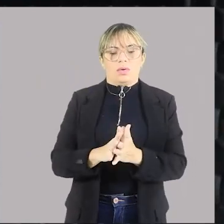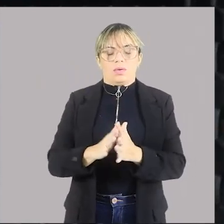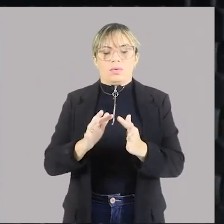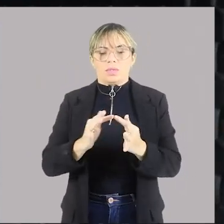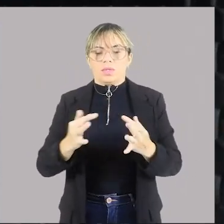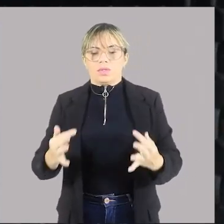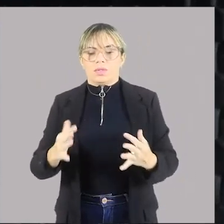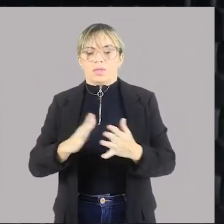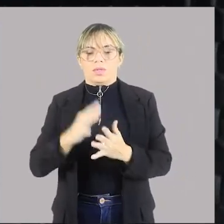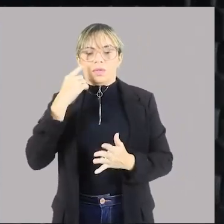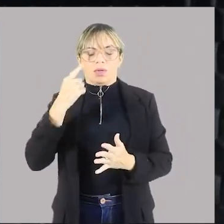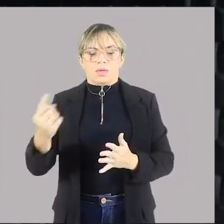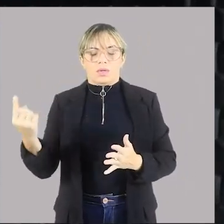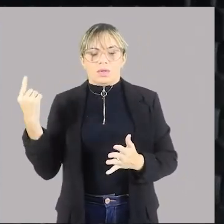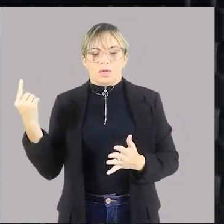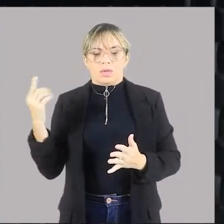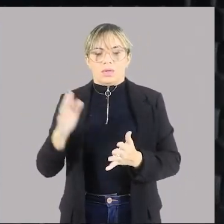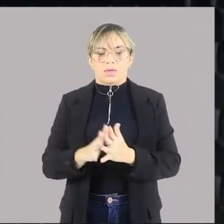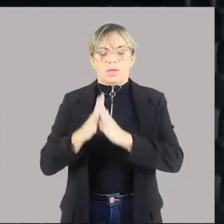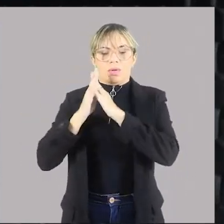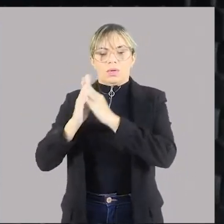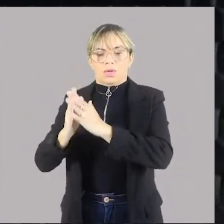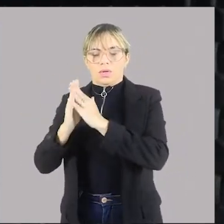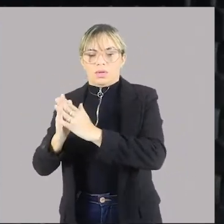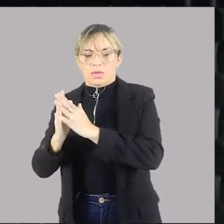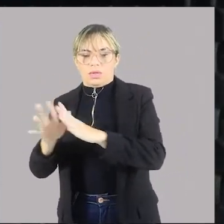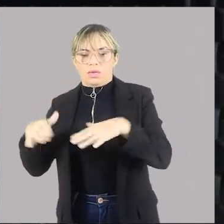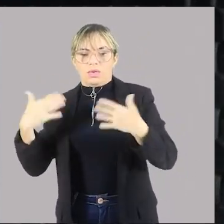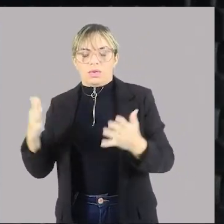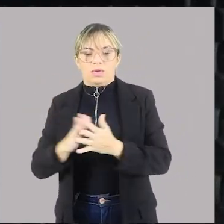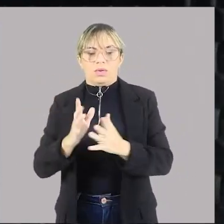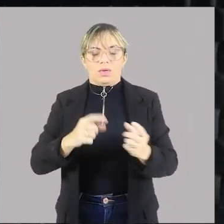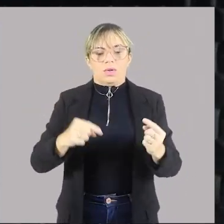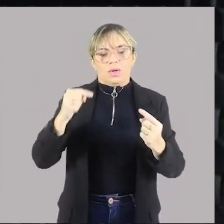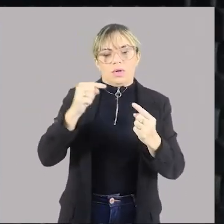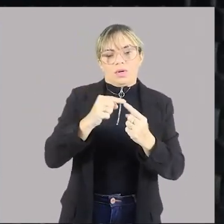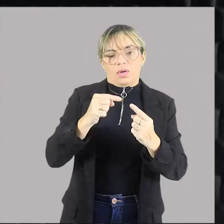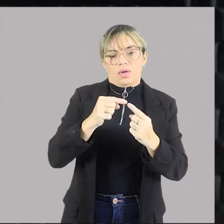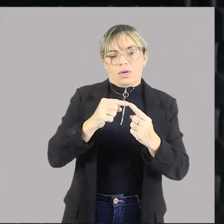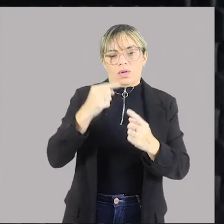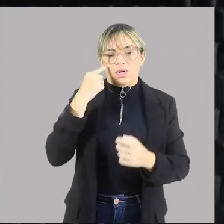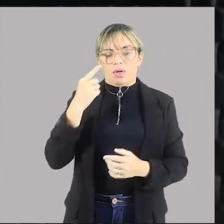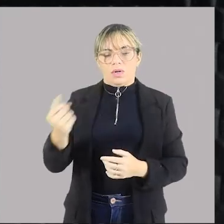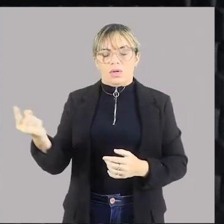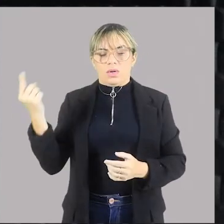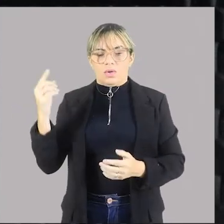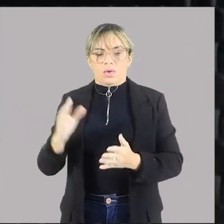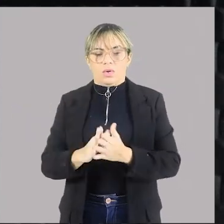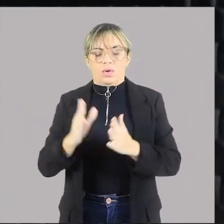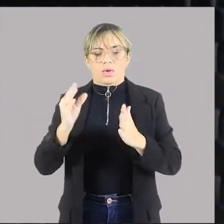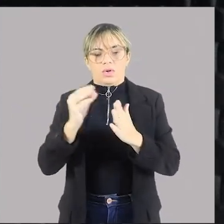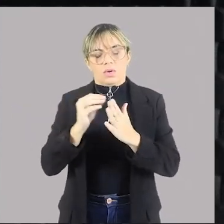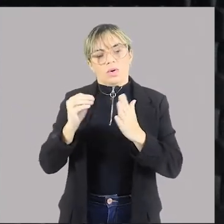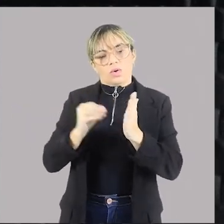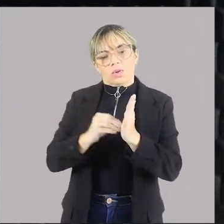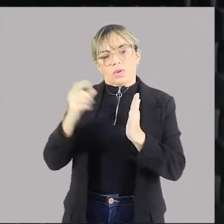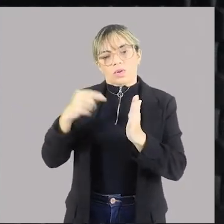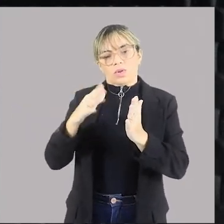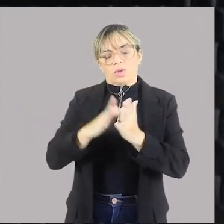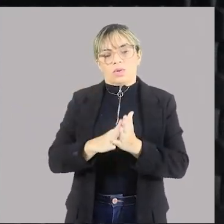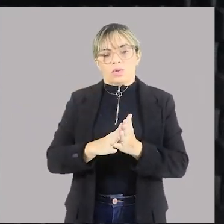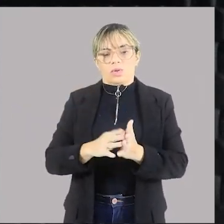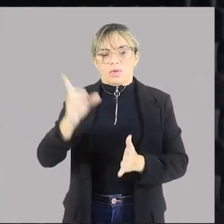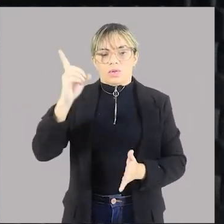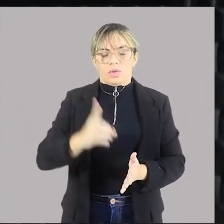Aqui, há uma confusão entre o que é o objetivo e o que é o conteúdo do direito